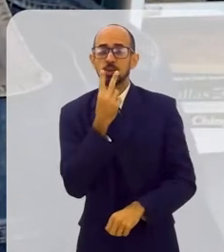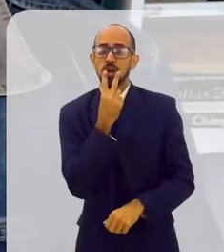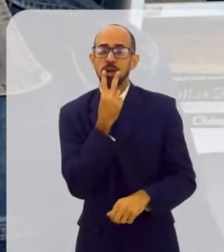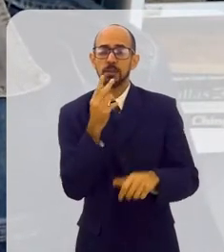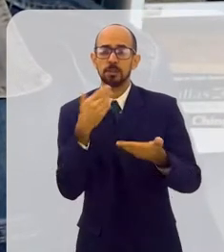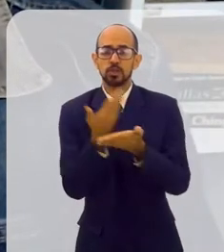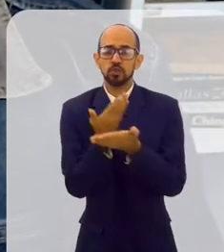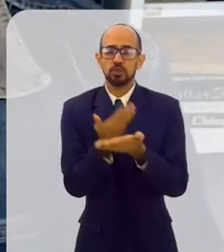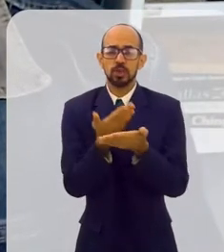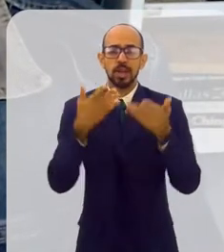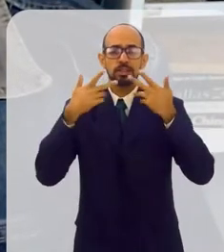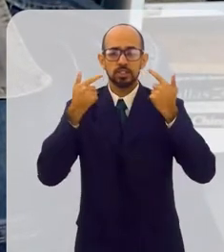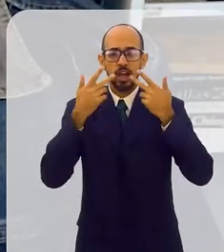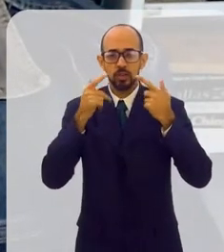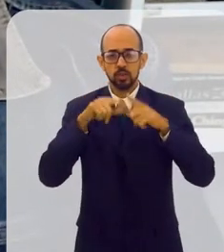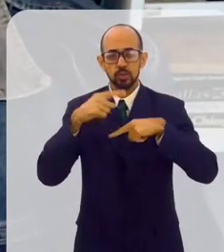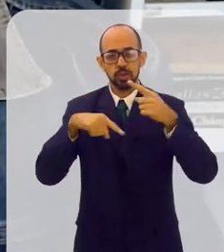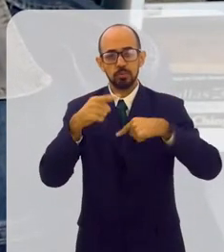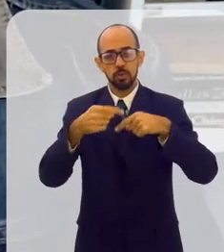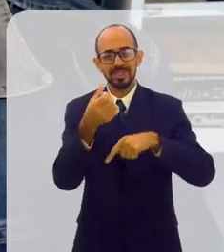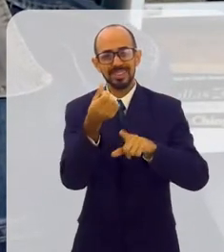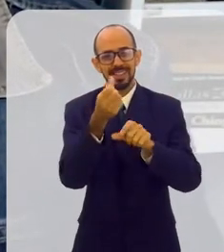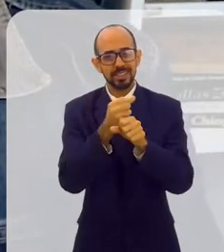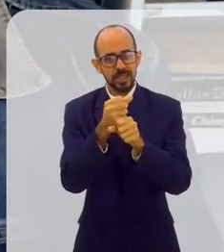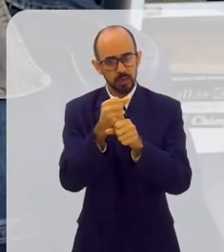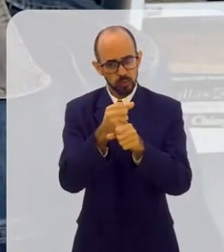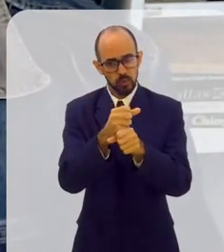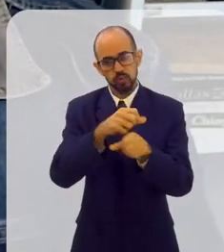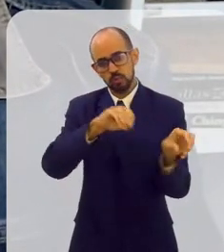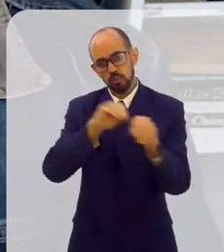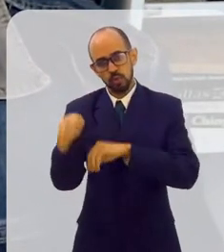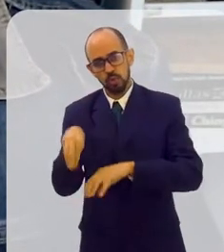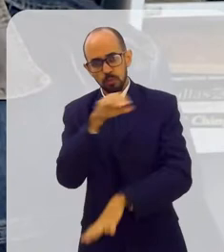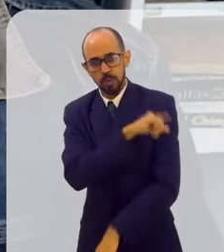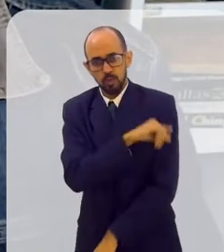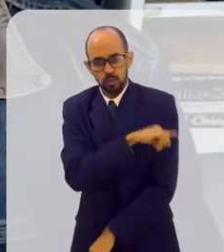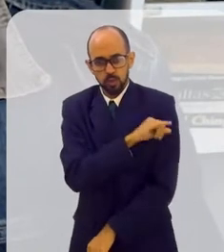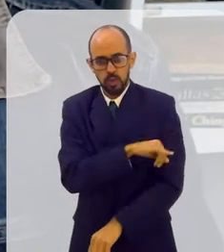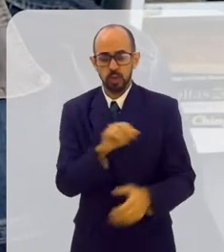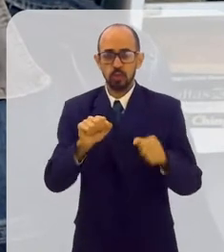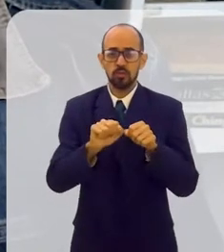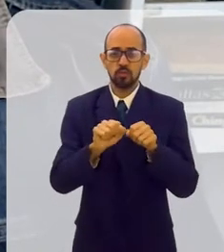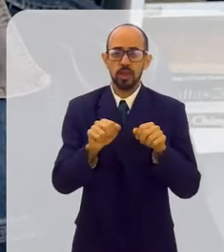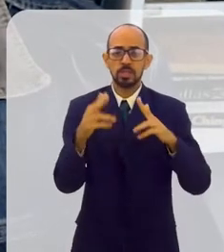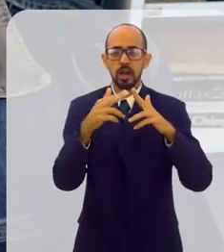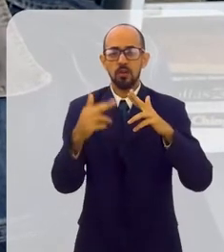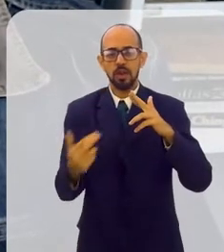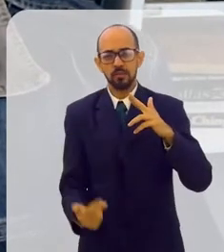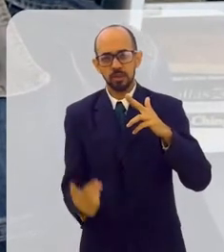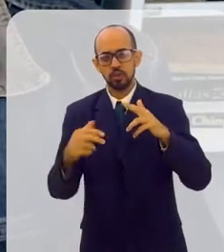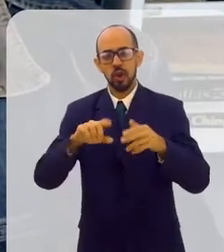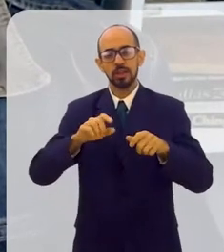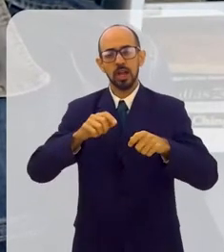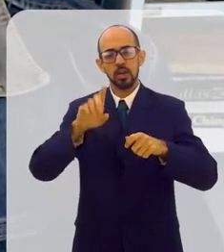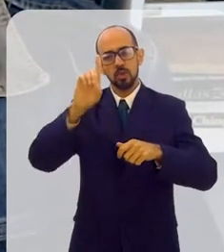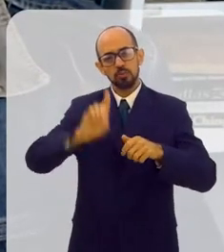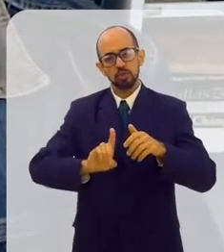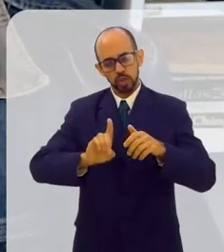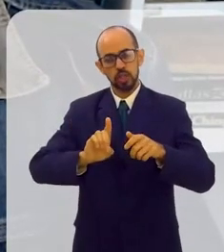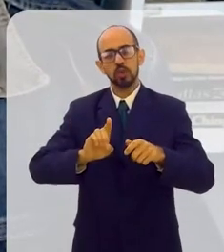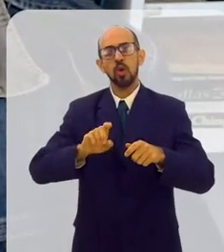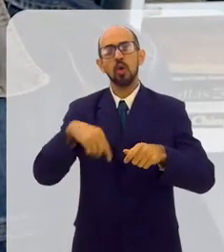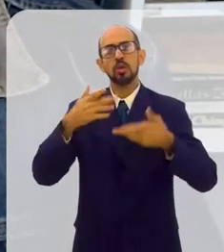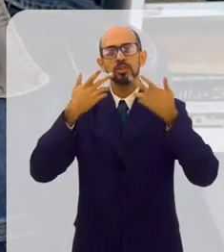teatro e 6 anos depois para o Rio de Janeiro, onde cursou direção teatral na UFRJ, tornando-se mestre